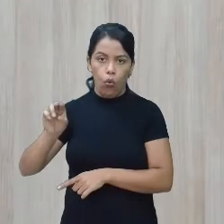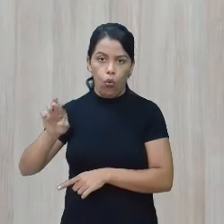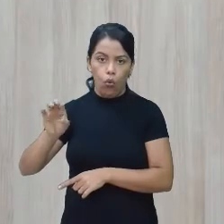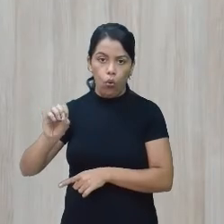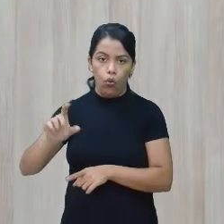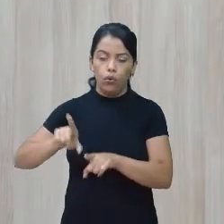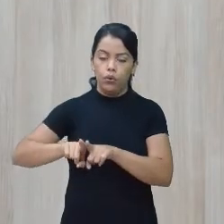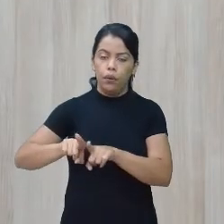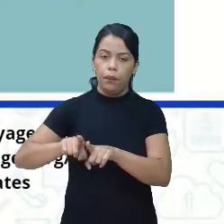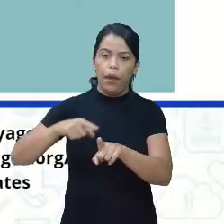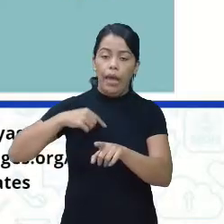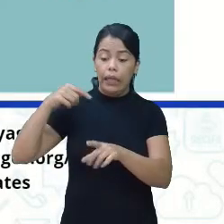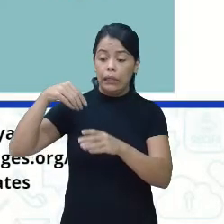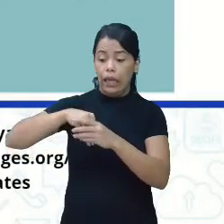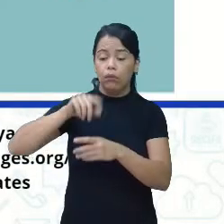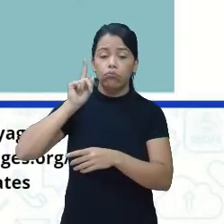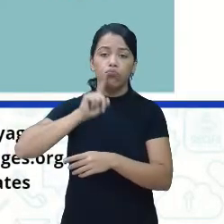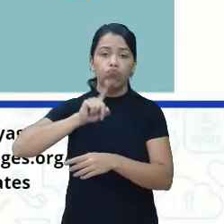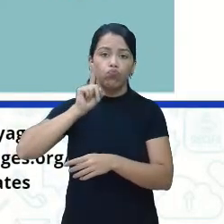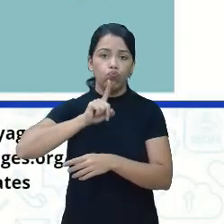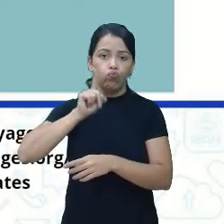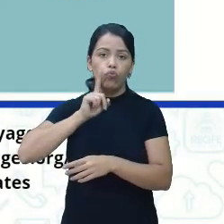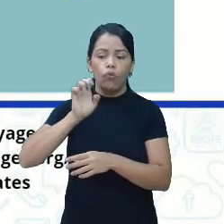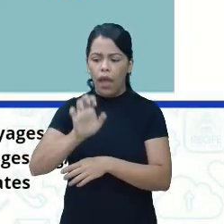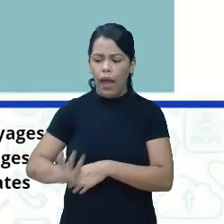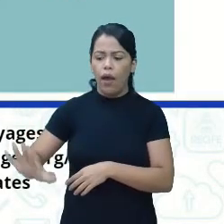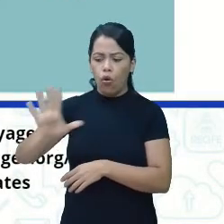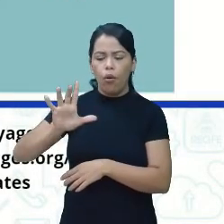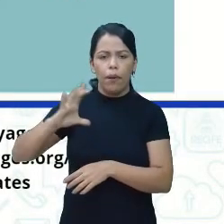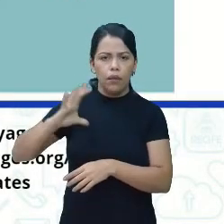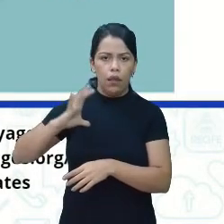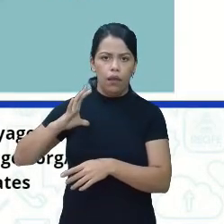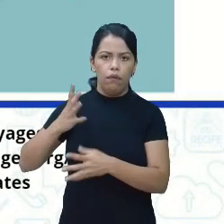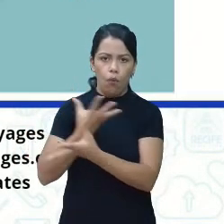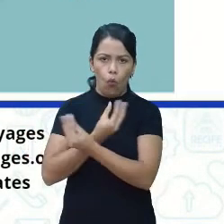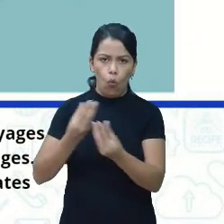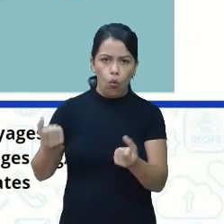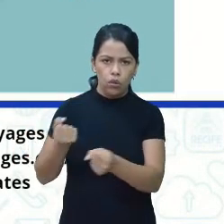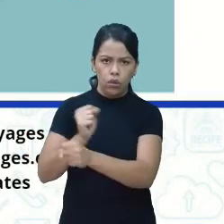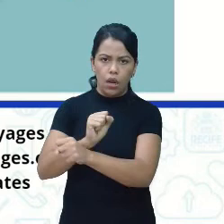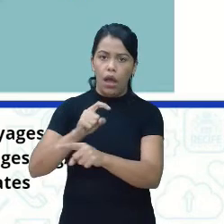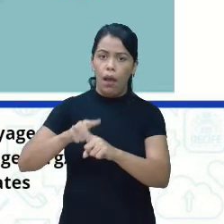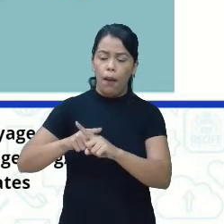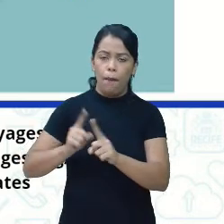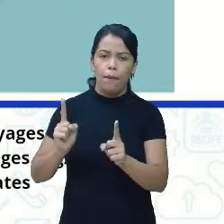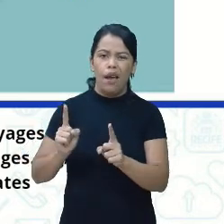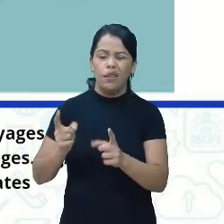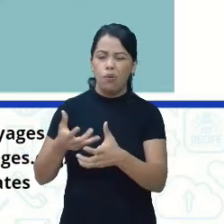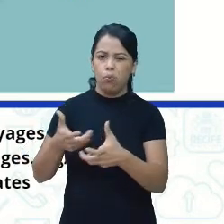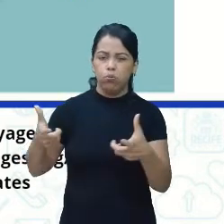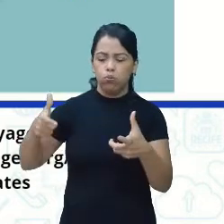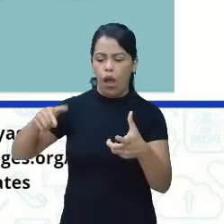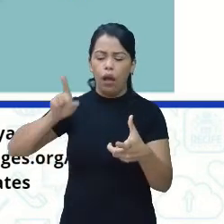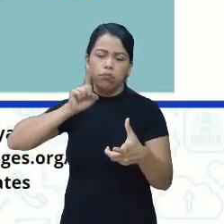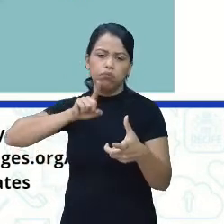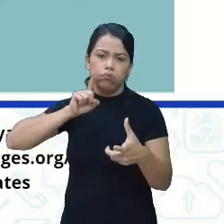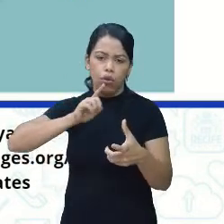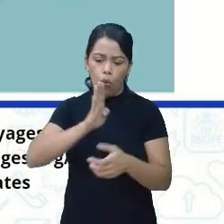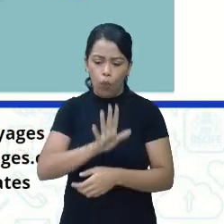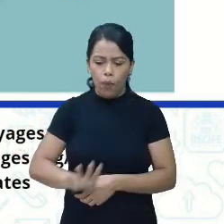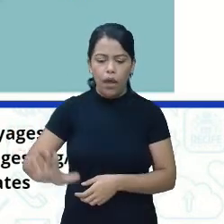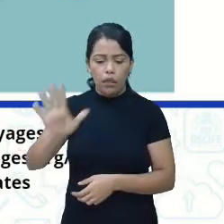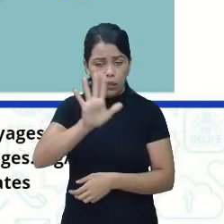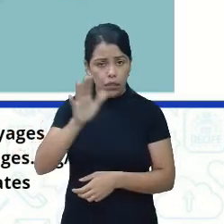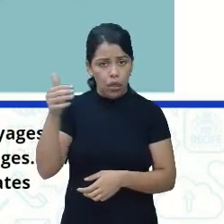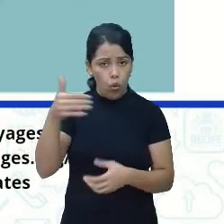América, né, a gente tem, a Europa recebeu uma parte dessas pessoas escravizadas, mas sobretudo no Atlântico, né, o Brasil, né, o norte